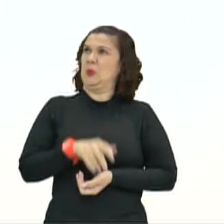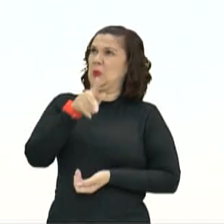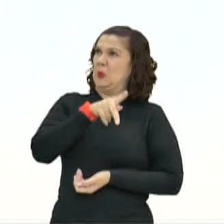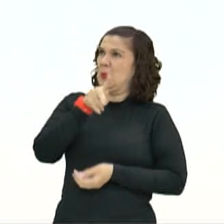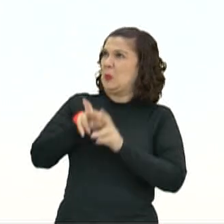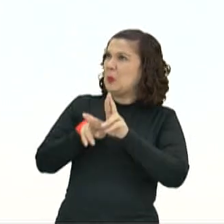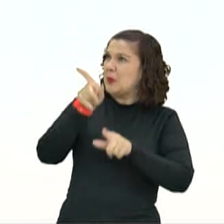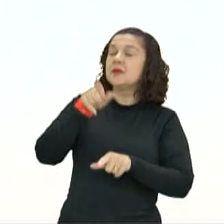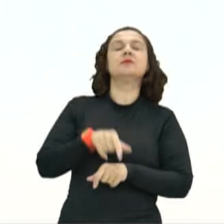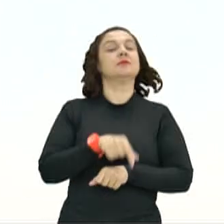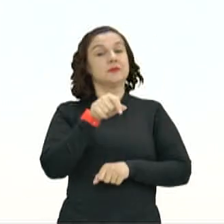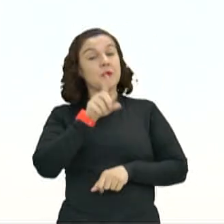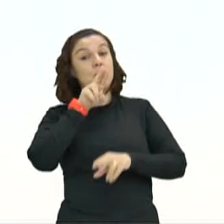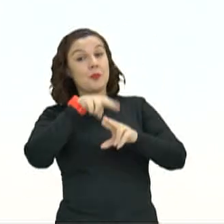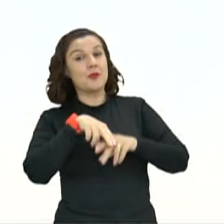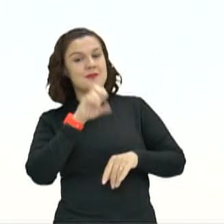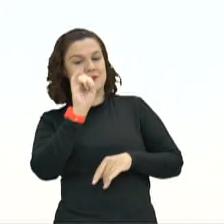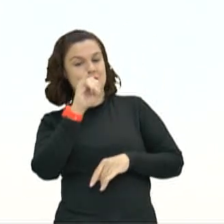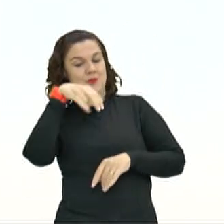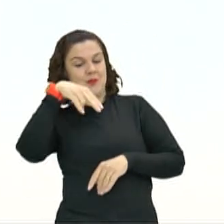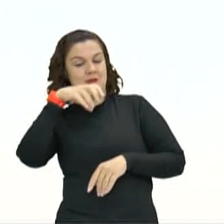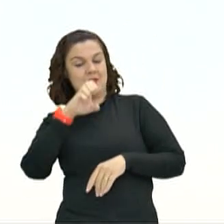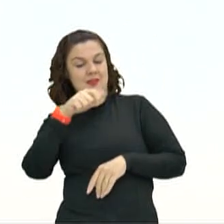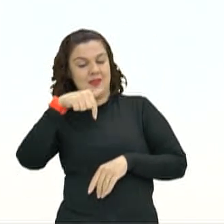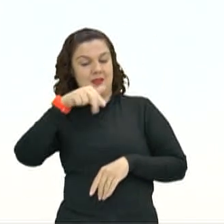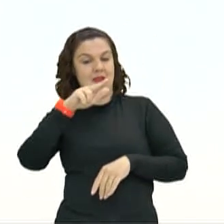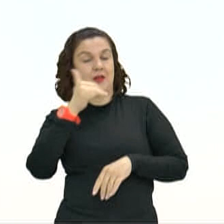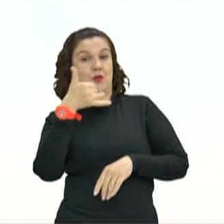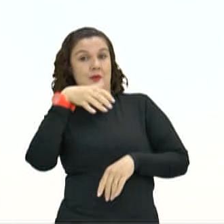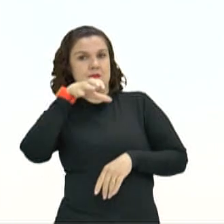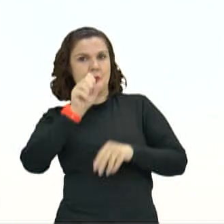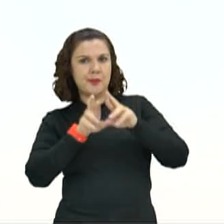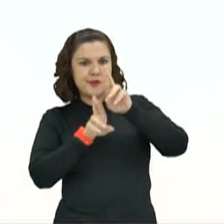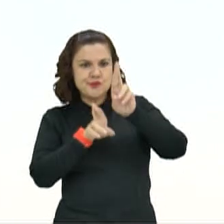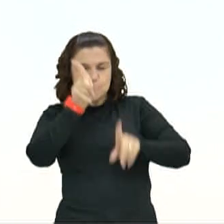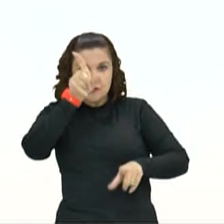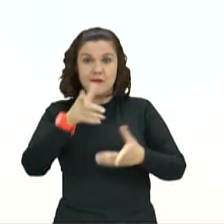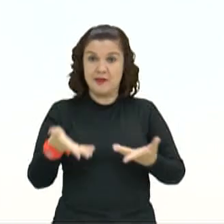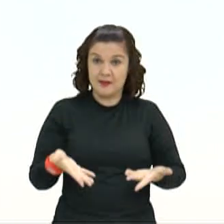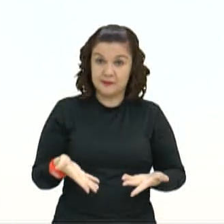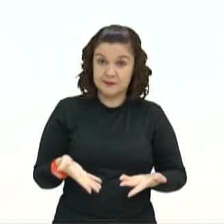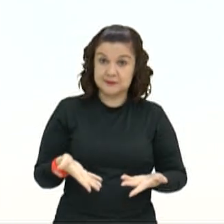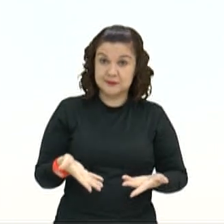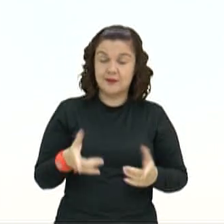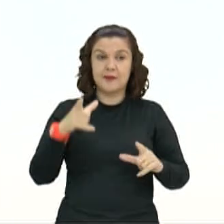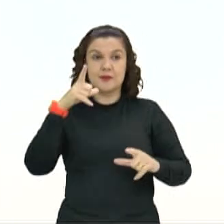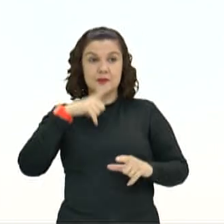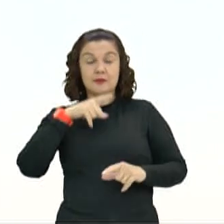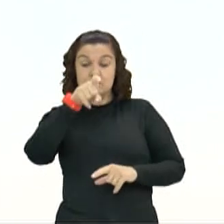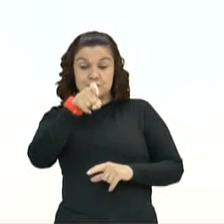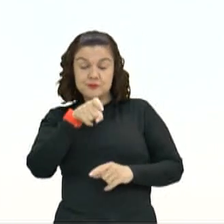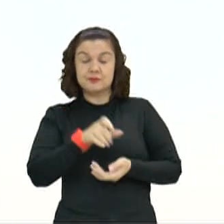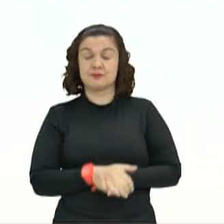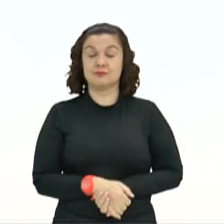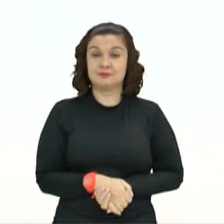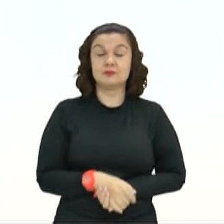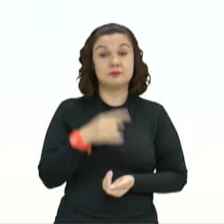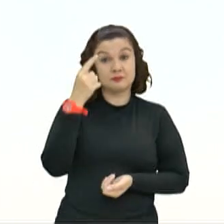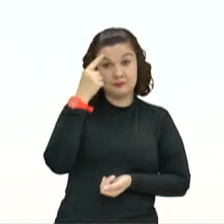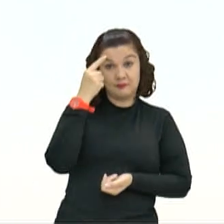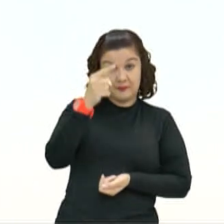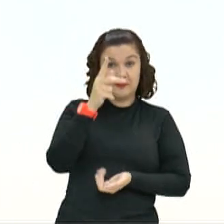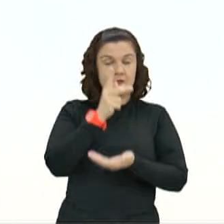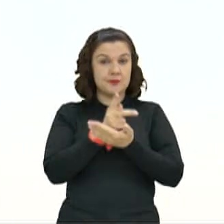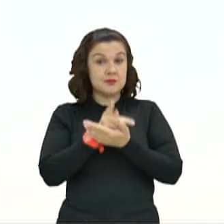por isso que é inequação. Tá vendo? É desigualdade matemática que apresenta uma variável x. Lembrando que